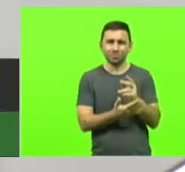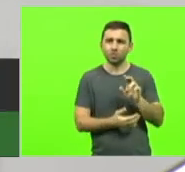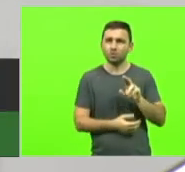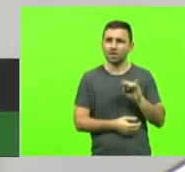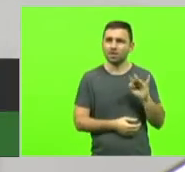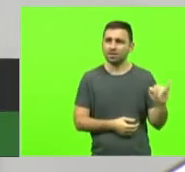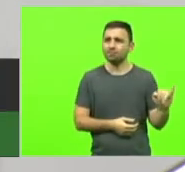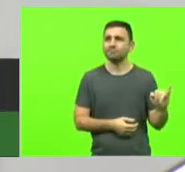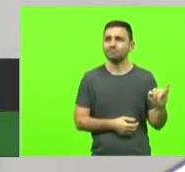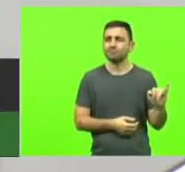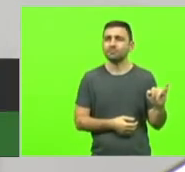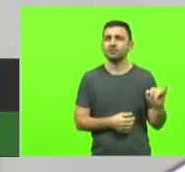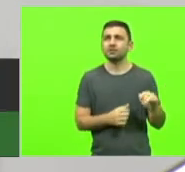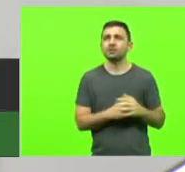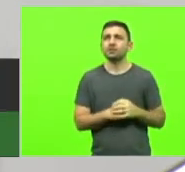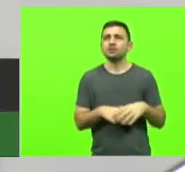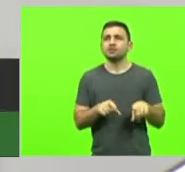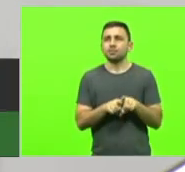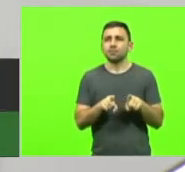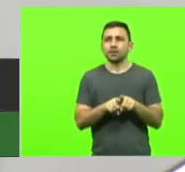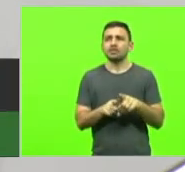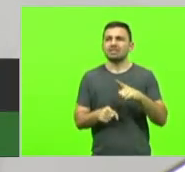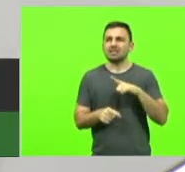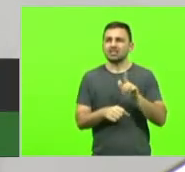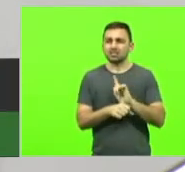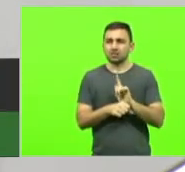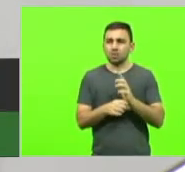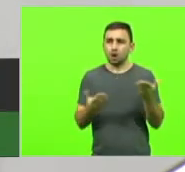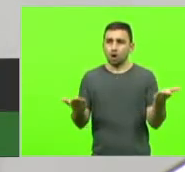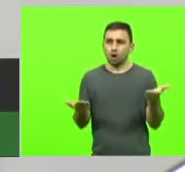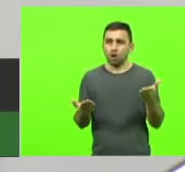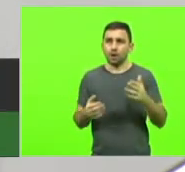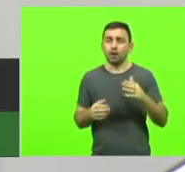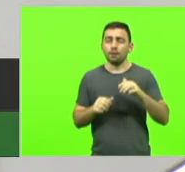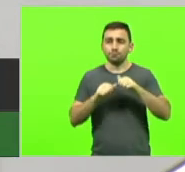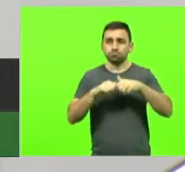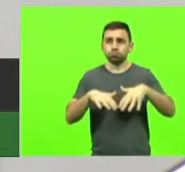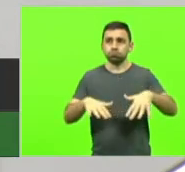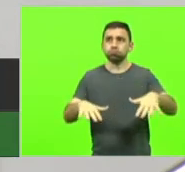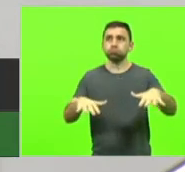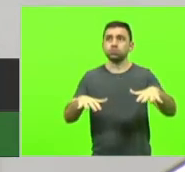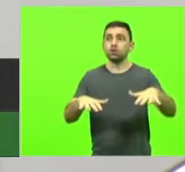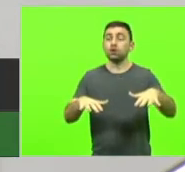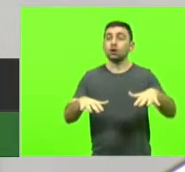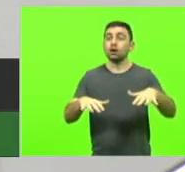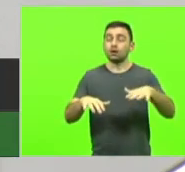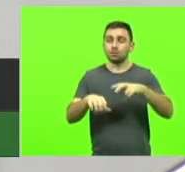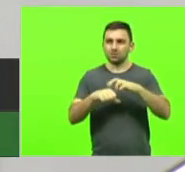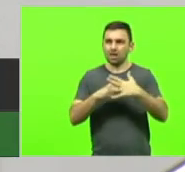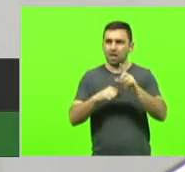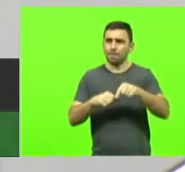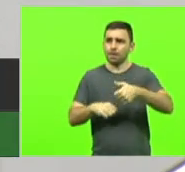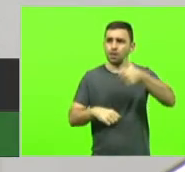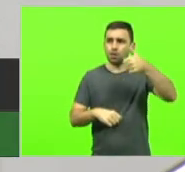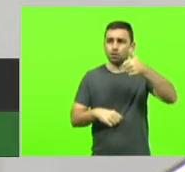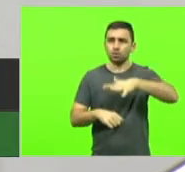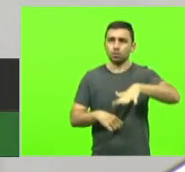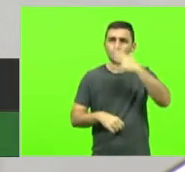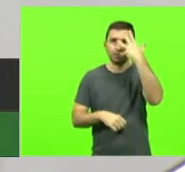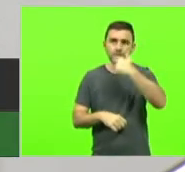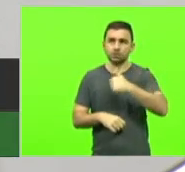UTI. Estamos tendo uma gestão da pandemia, uma das melhores do Brasil, com hoje mais